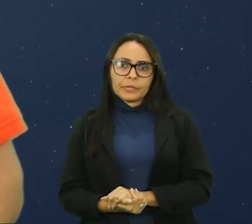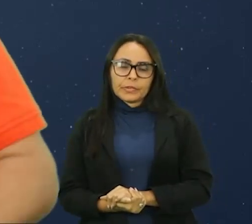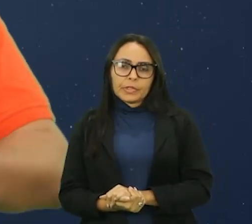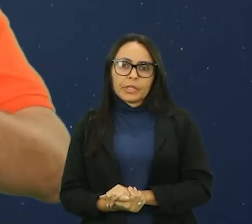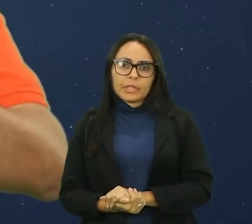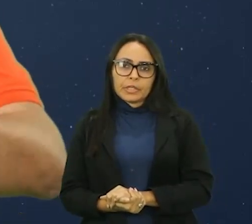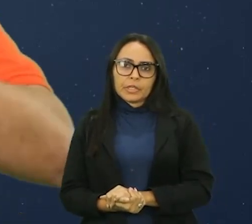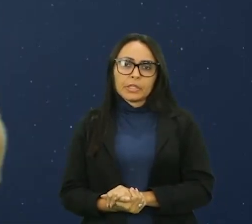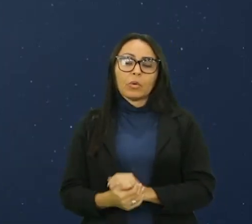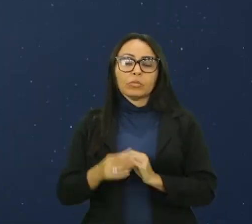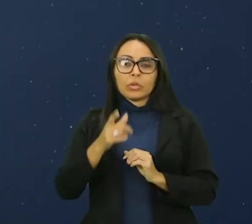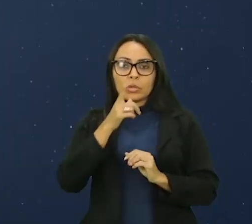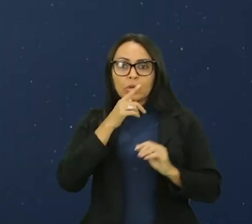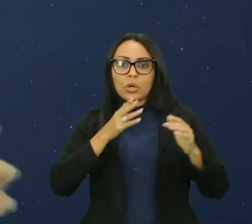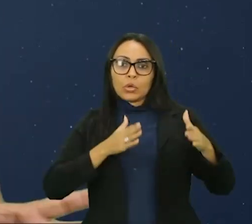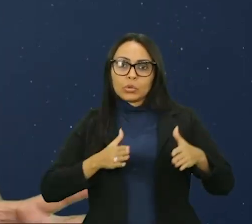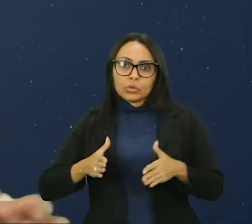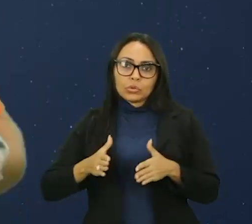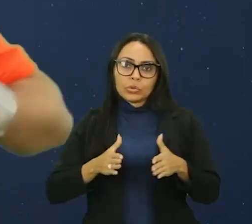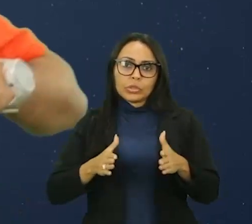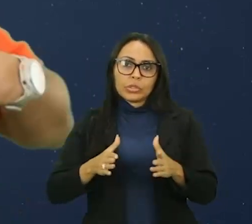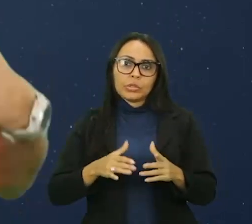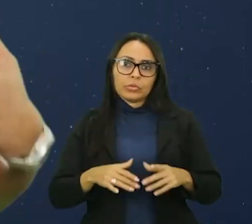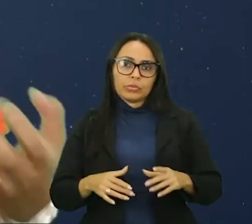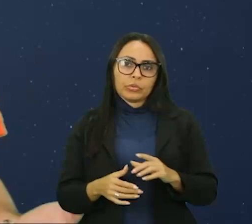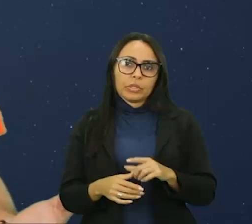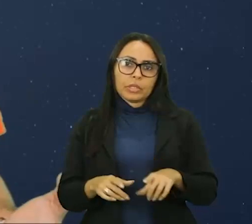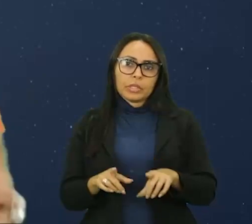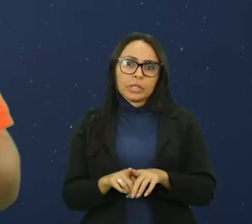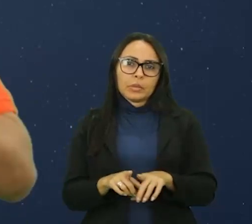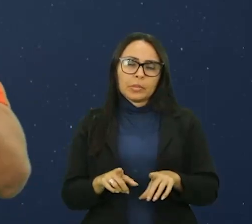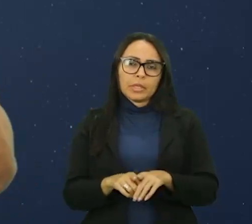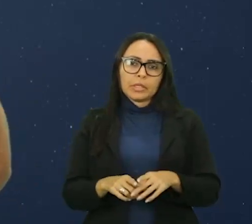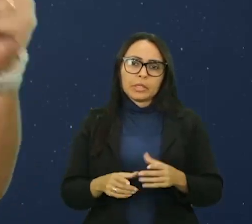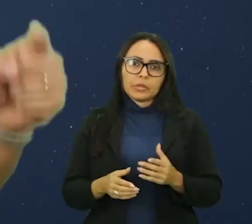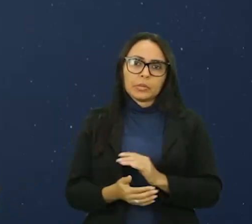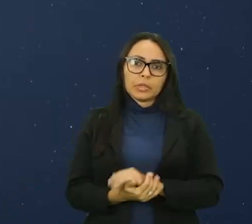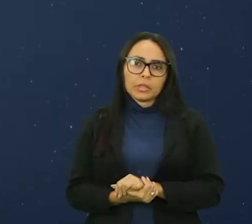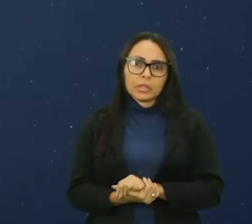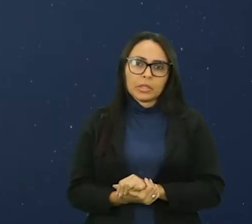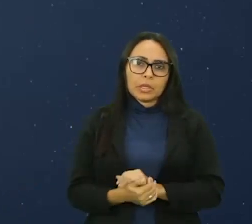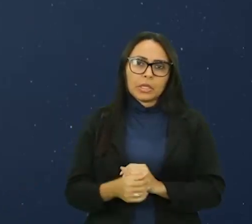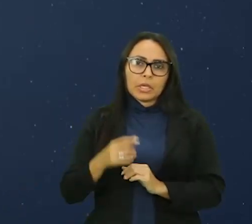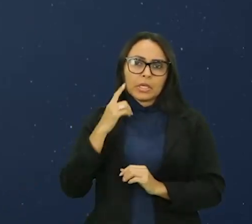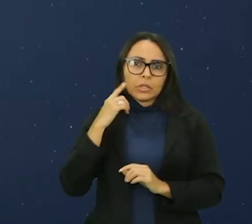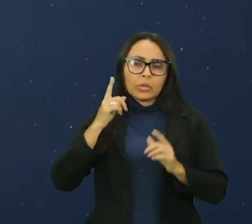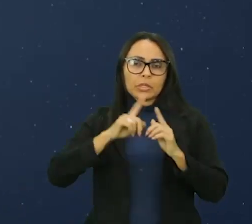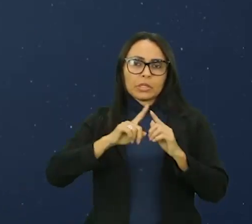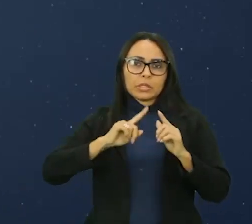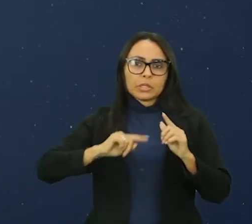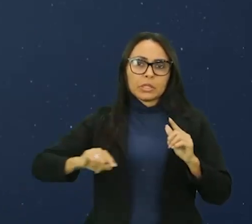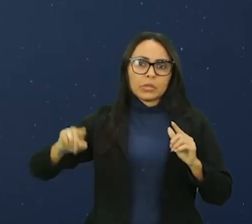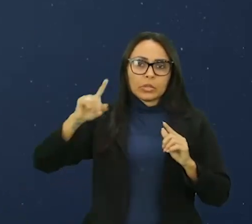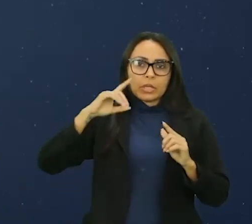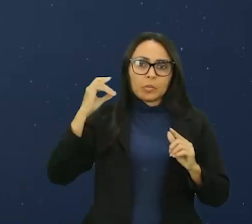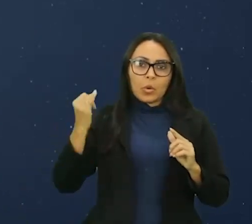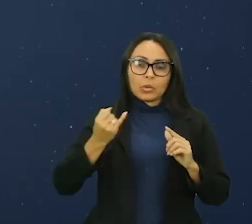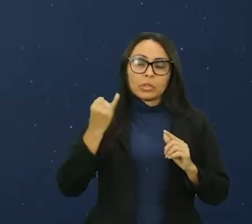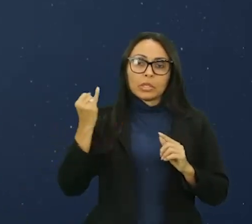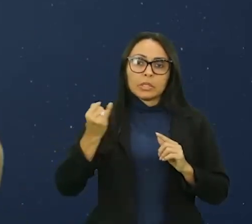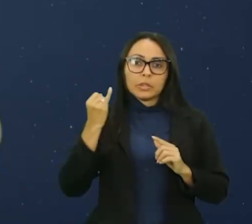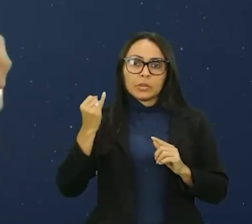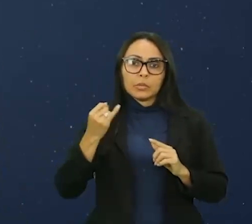dos rios, da evapotranspiração das plantas. Então, esse ciclo da água é importante porque